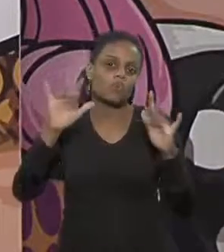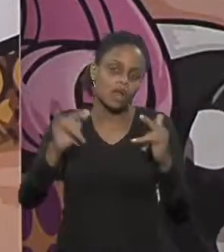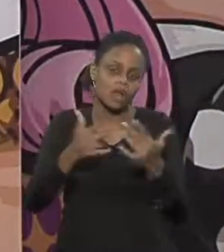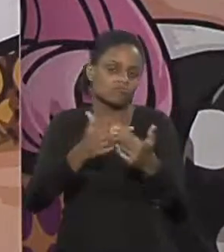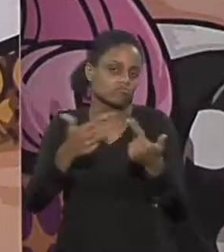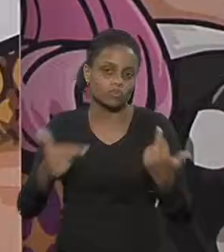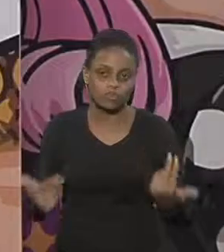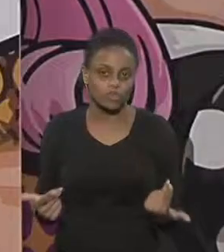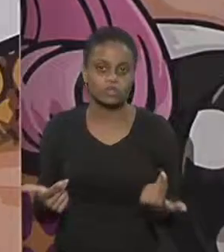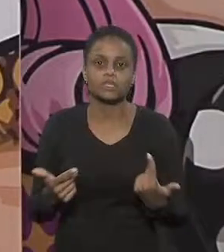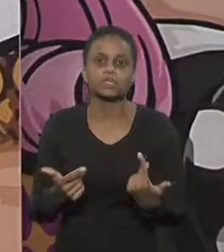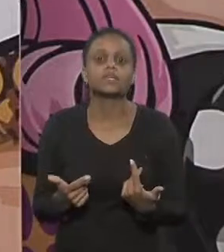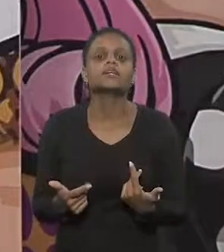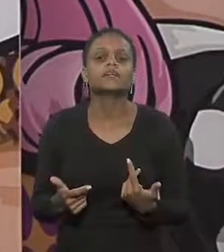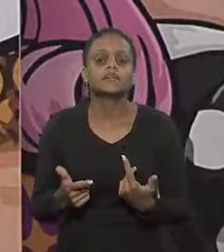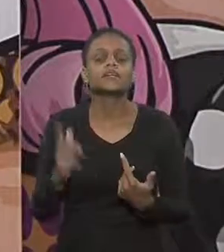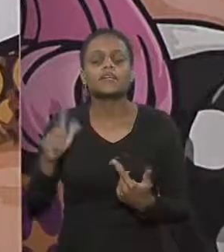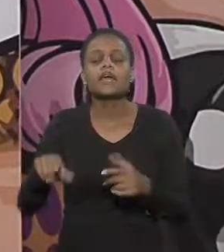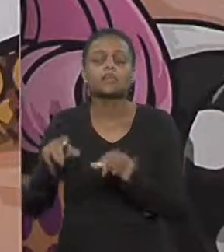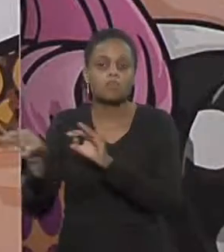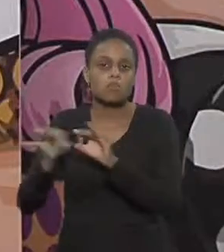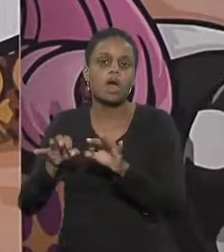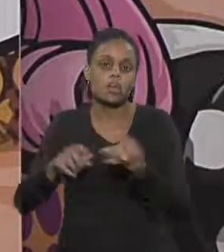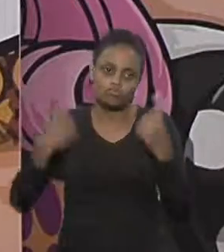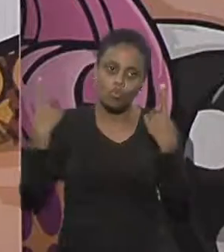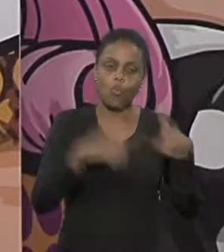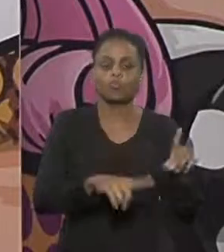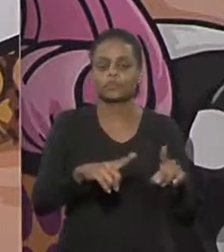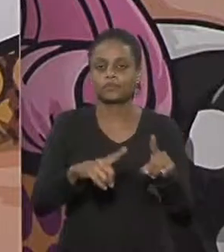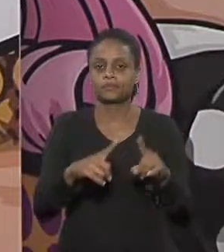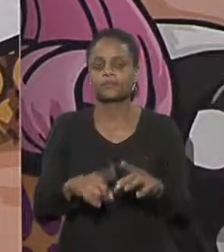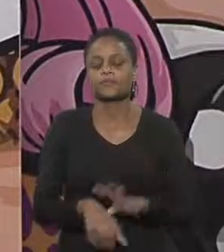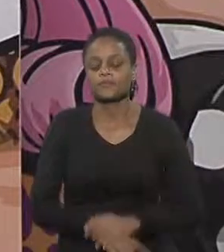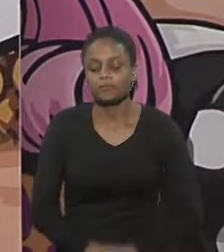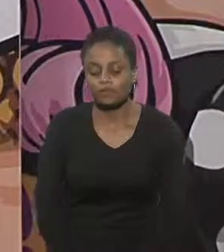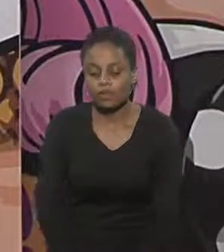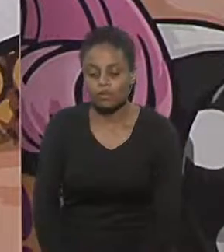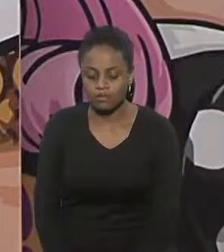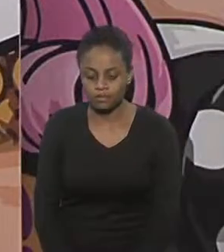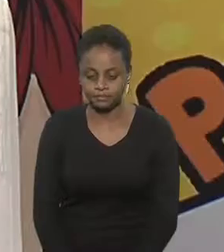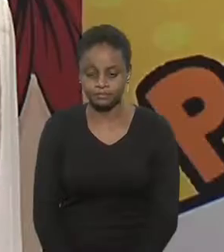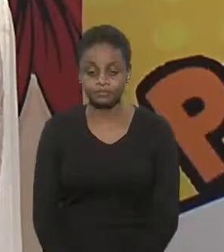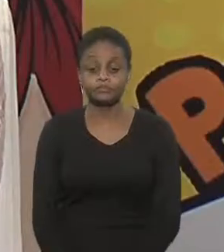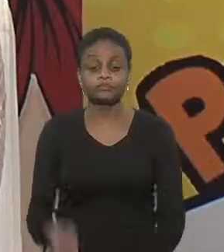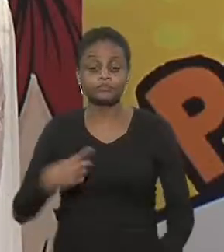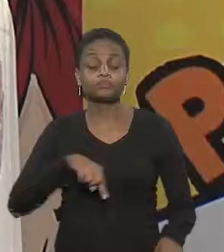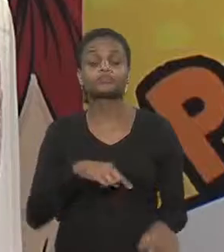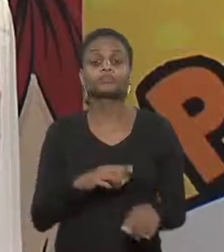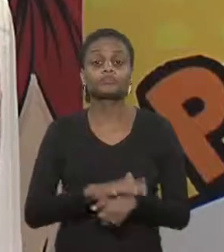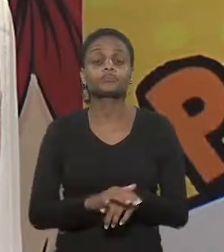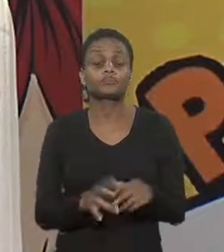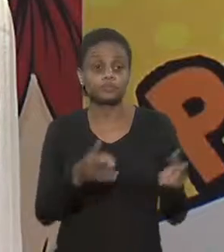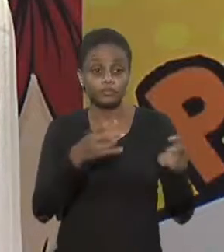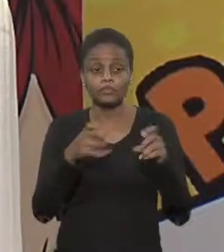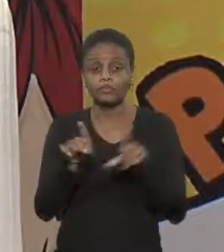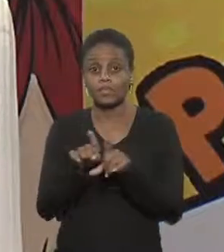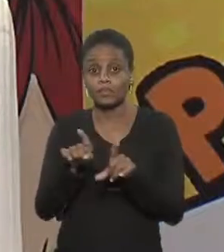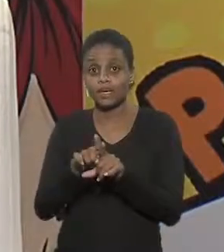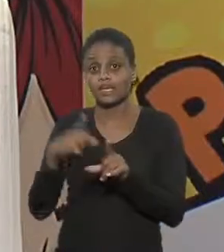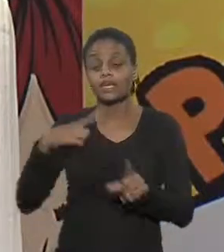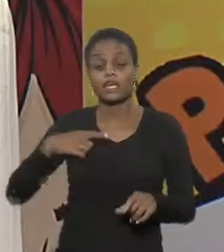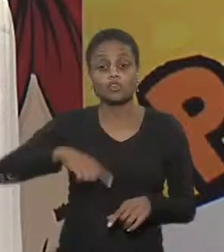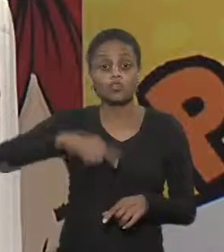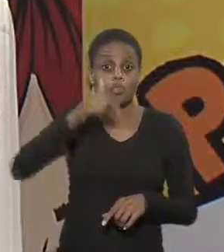companheiros, ex-companheiros, que acabam figurando como autores aí do crime de feminicídio. E a gente observa também que as mulheres